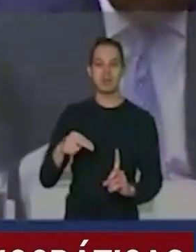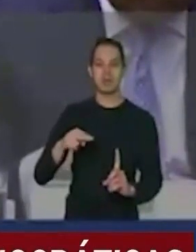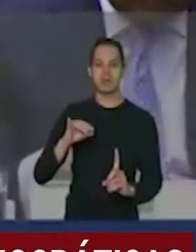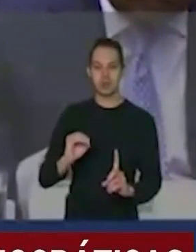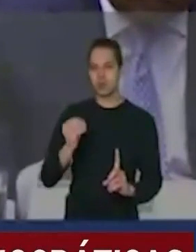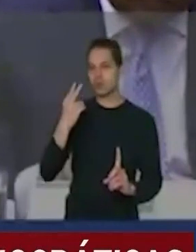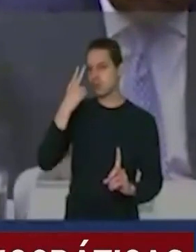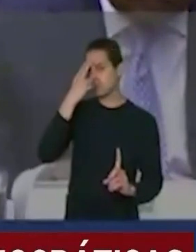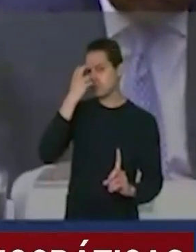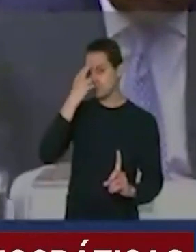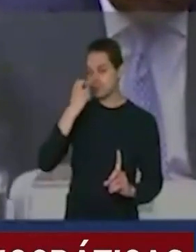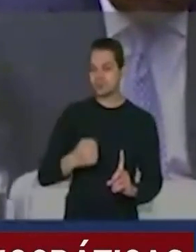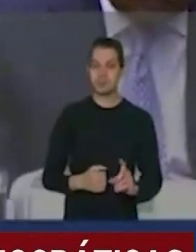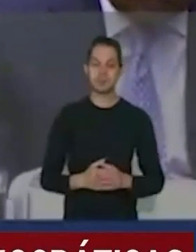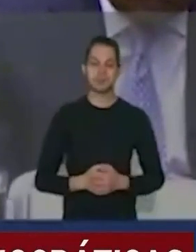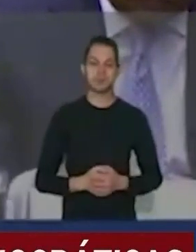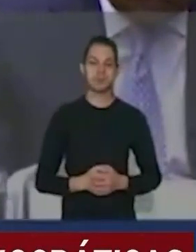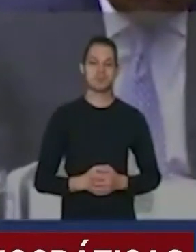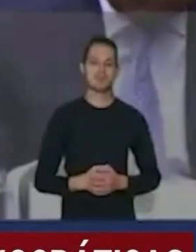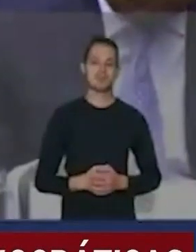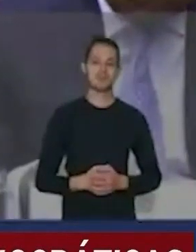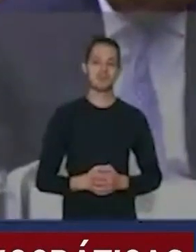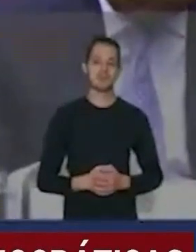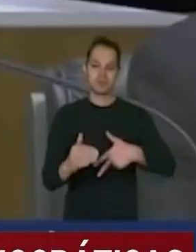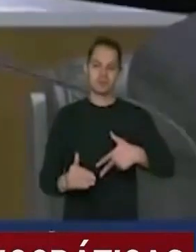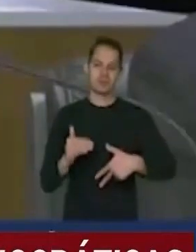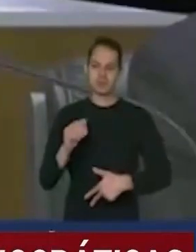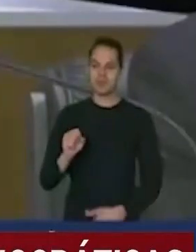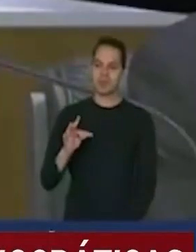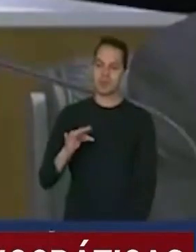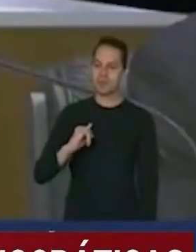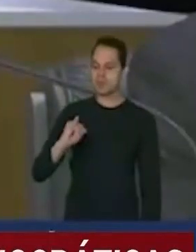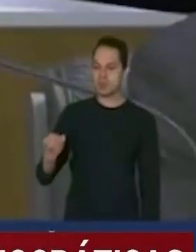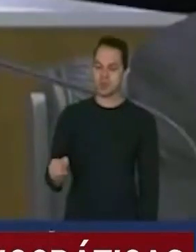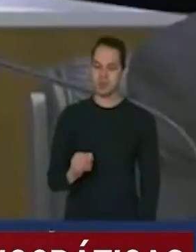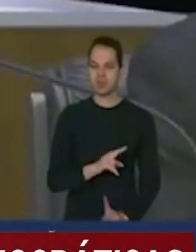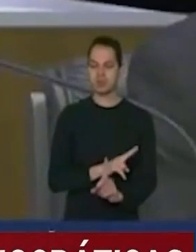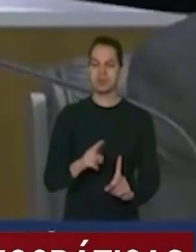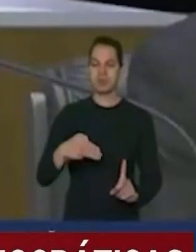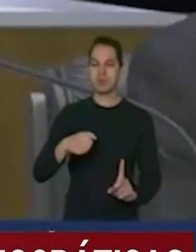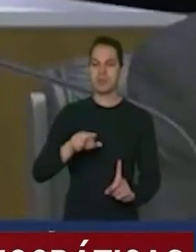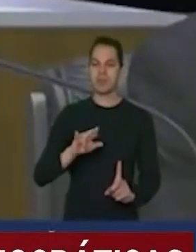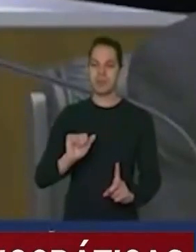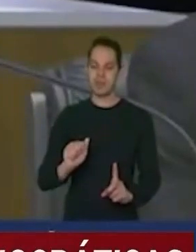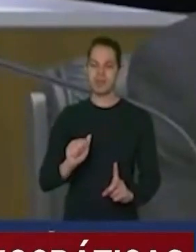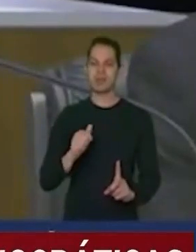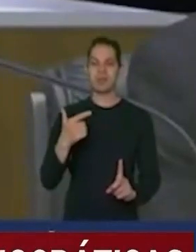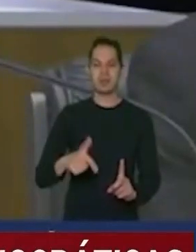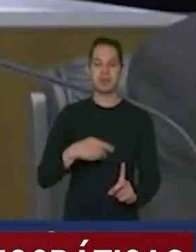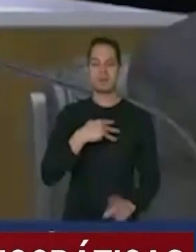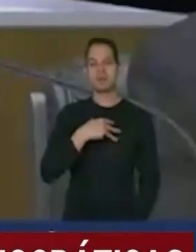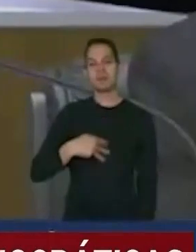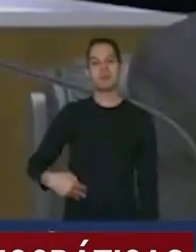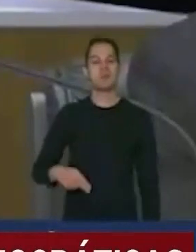tentar desmoralizar essa emenda chamada de orçamento secreto deve ser desfeita porque a população vai entender